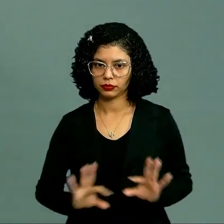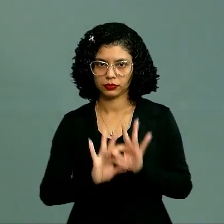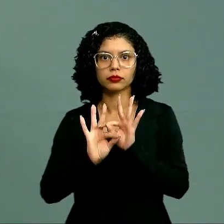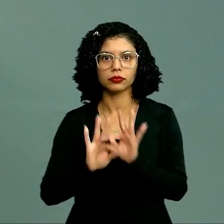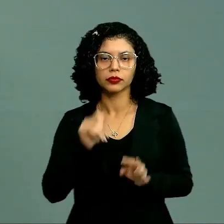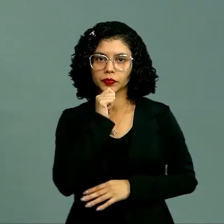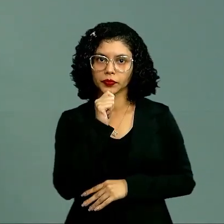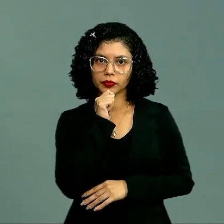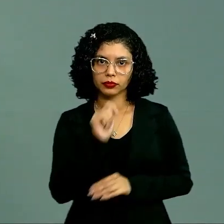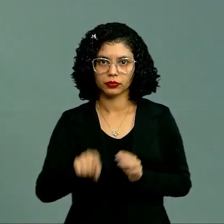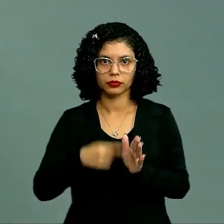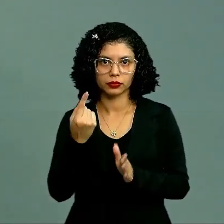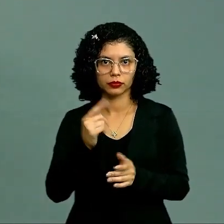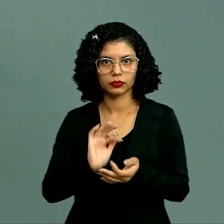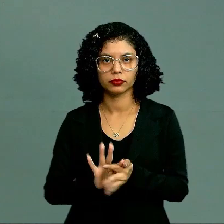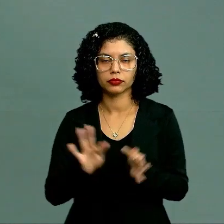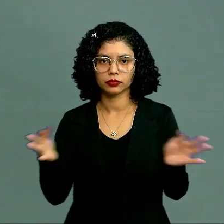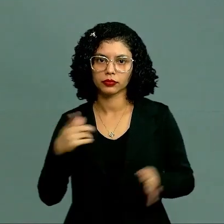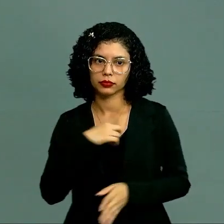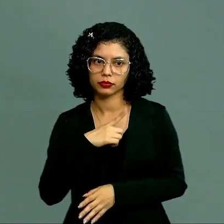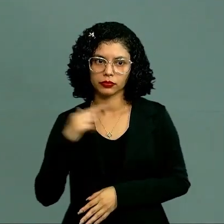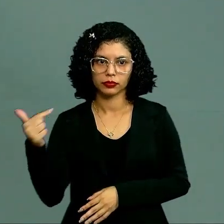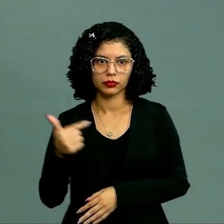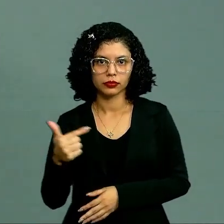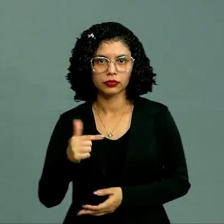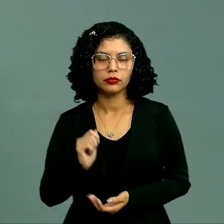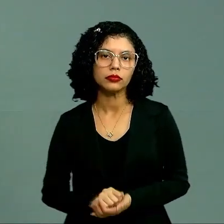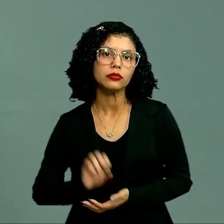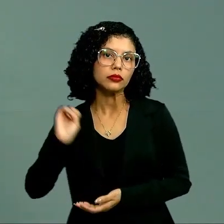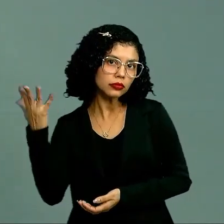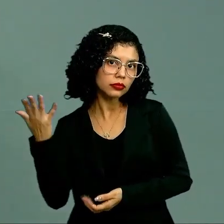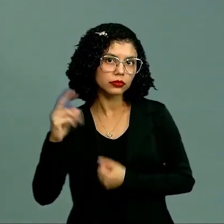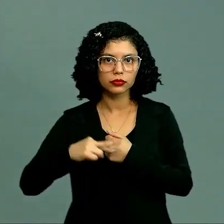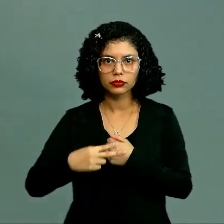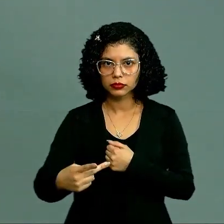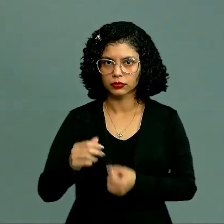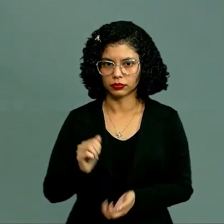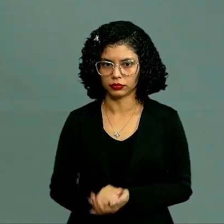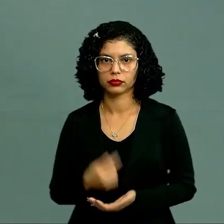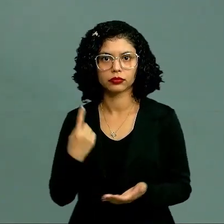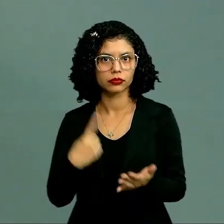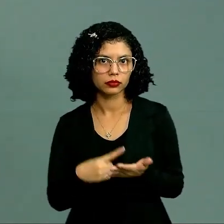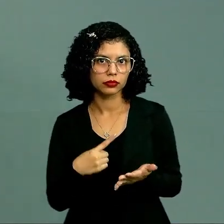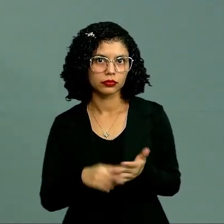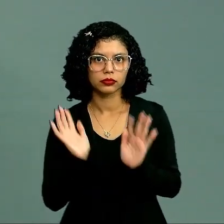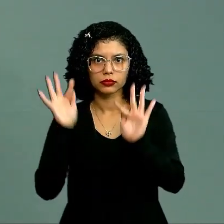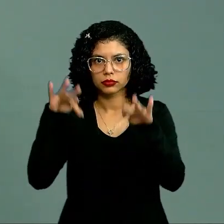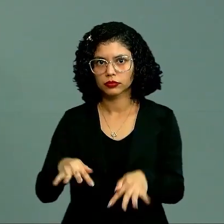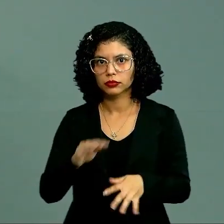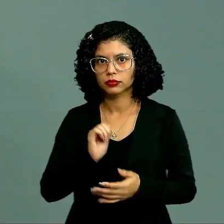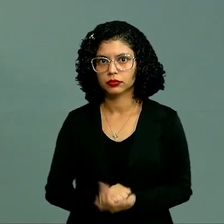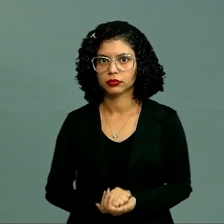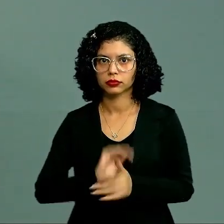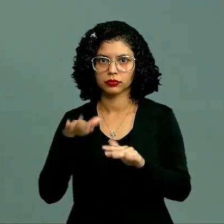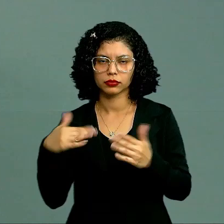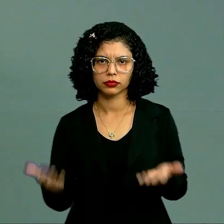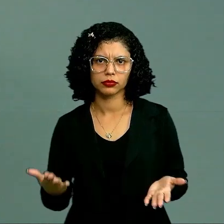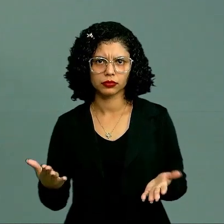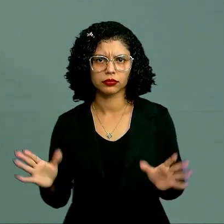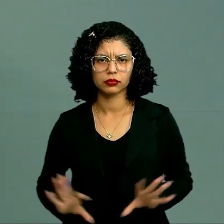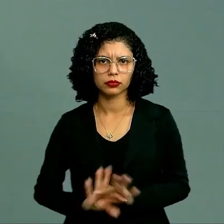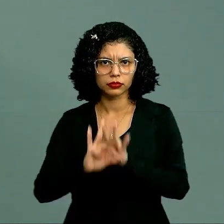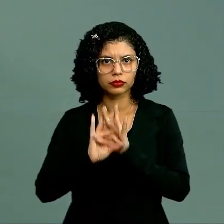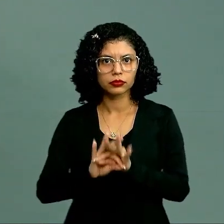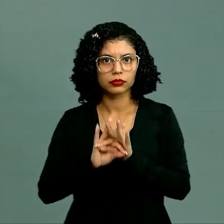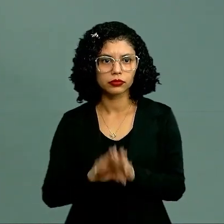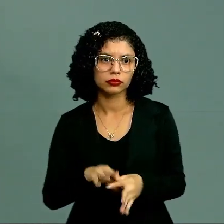relação a primeira oração estabelece com a segunda. É uma relação de causa e consequência? É uma relação de condição, de finalidade? Qual é a relação dessa